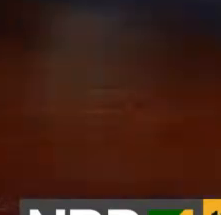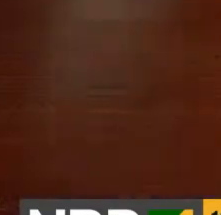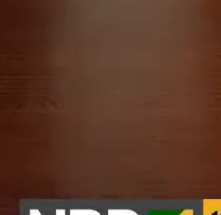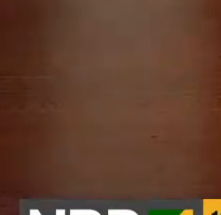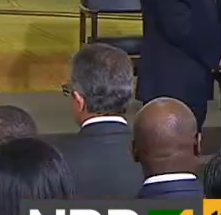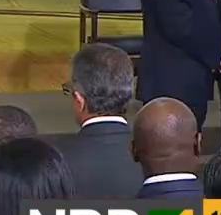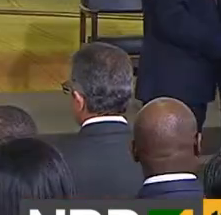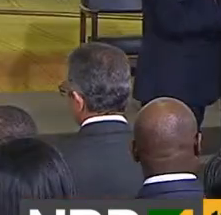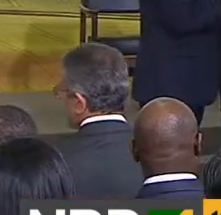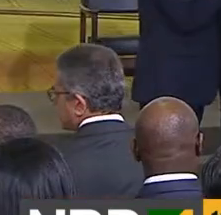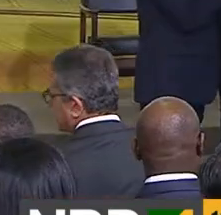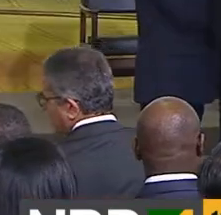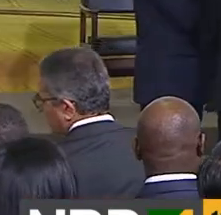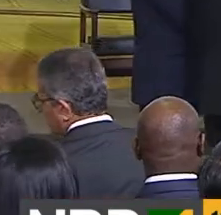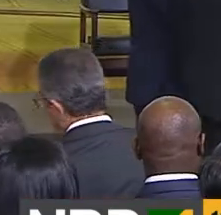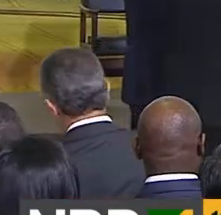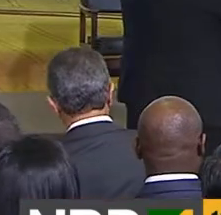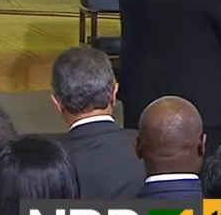a sociedade.